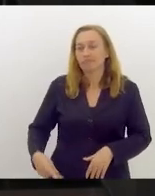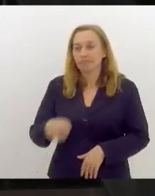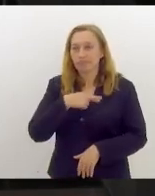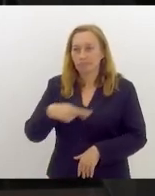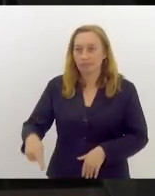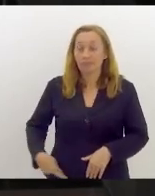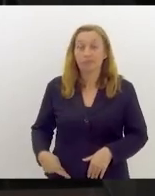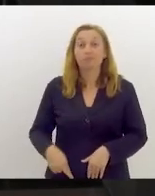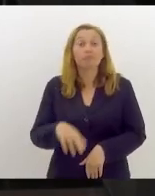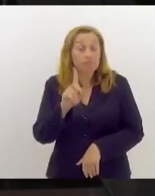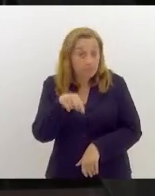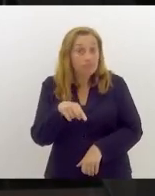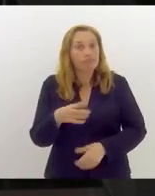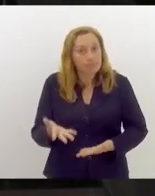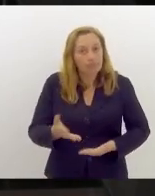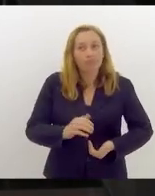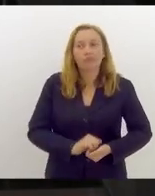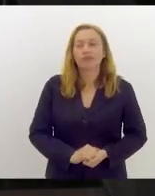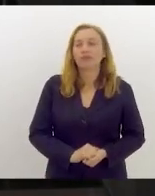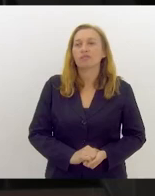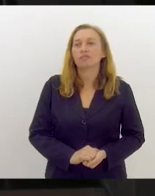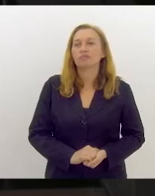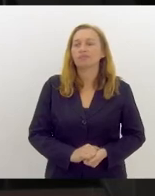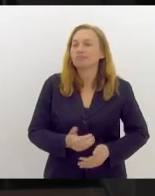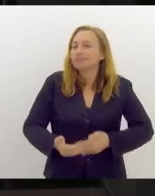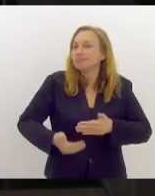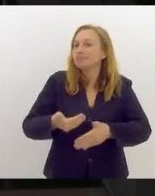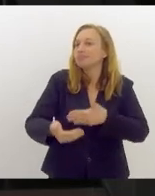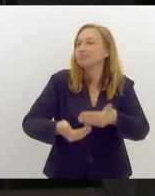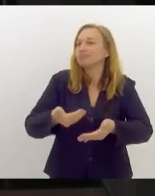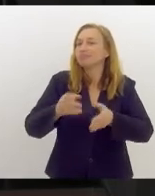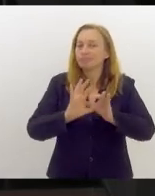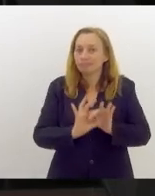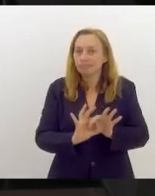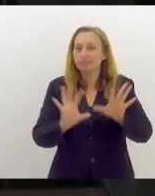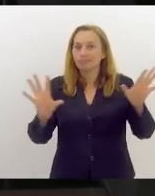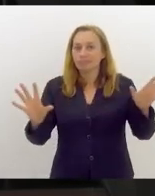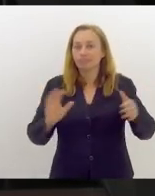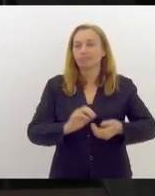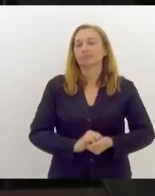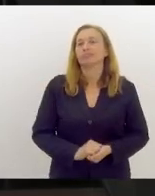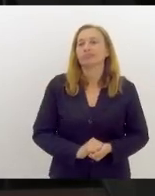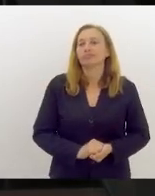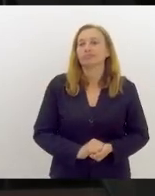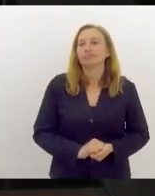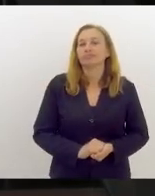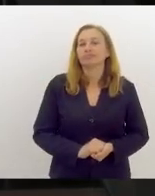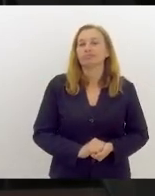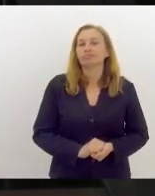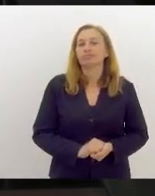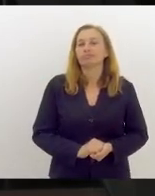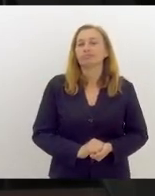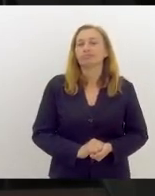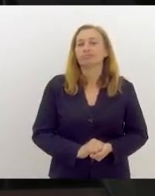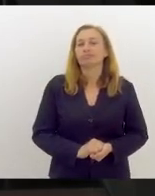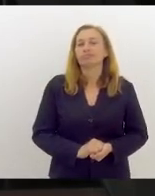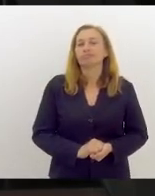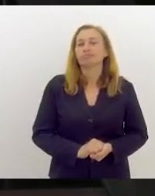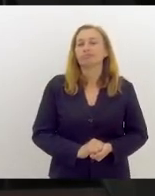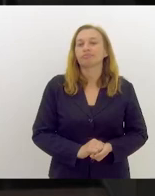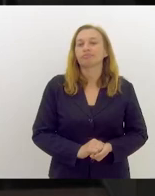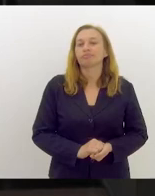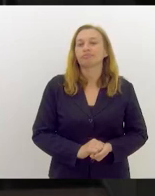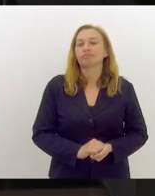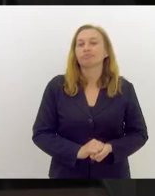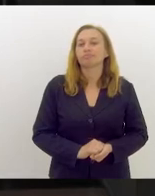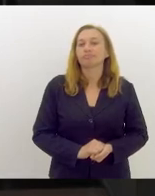é assim o processo democrático e assim o Será